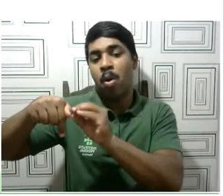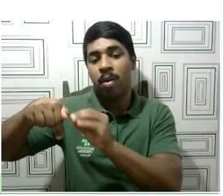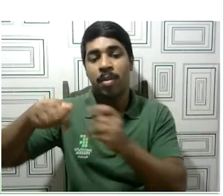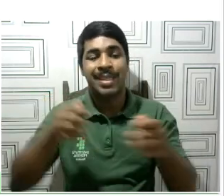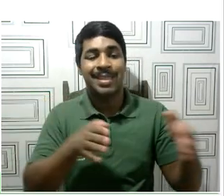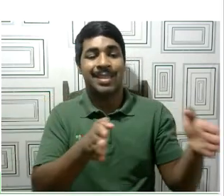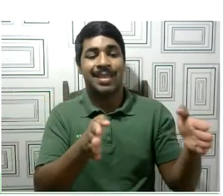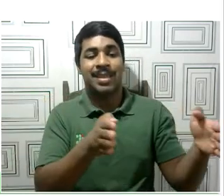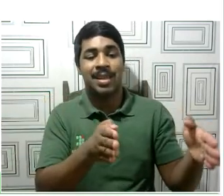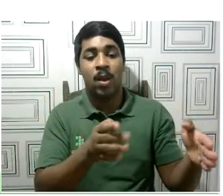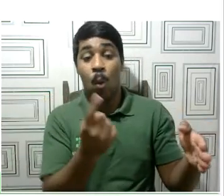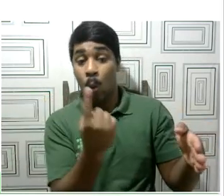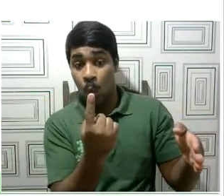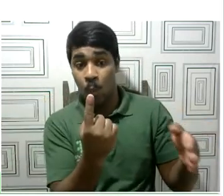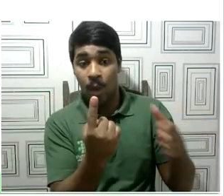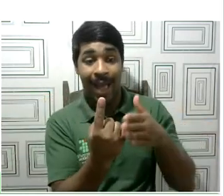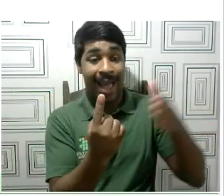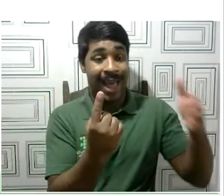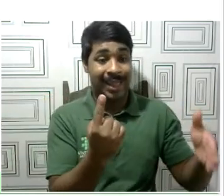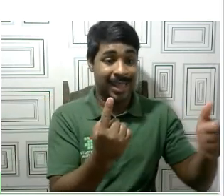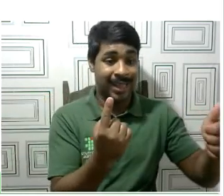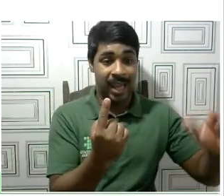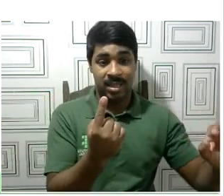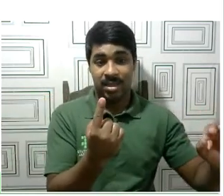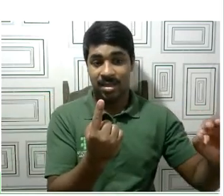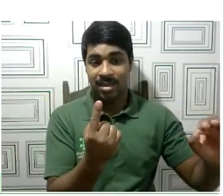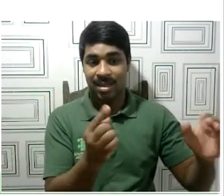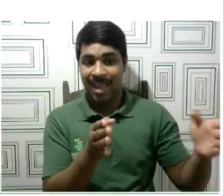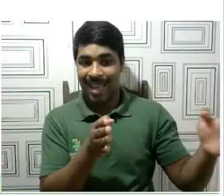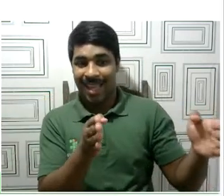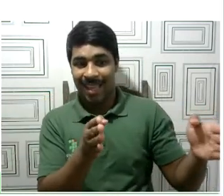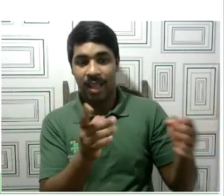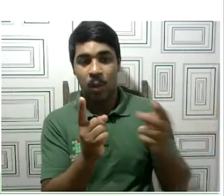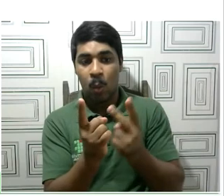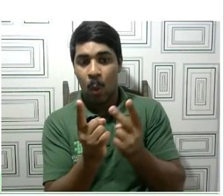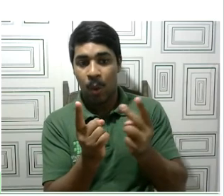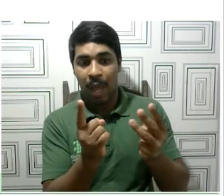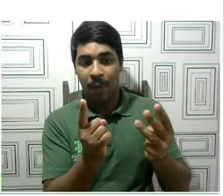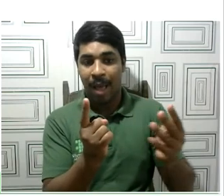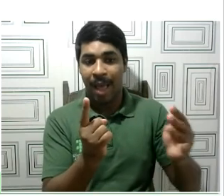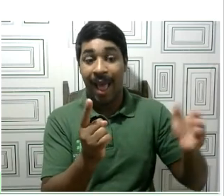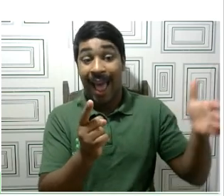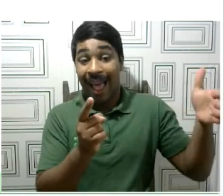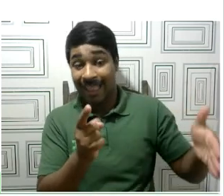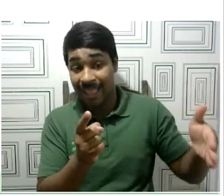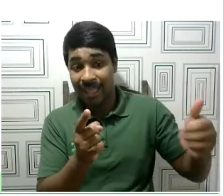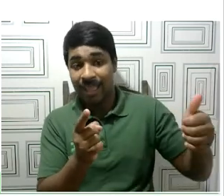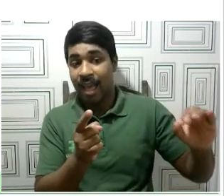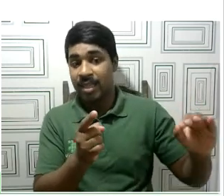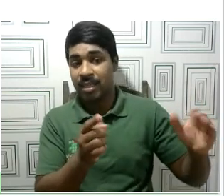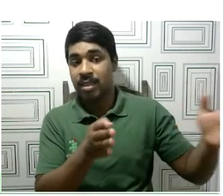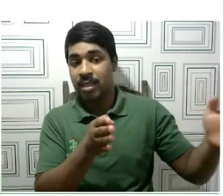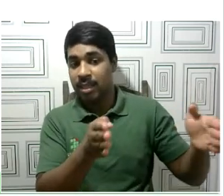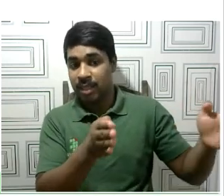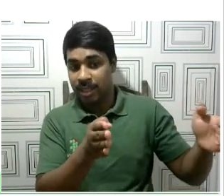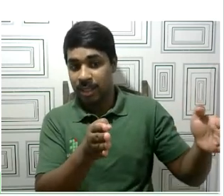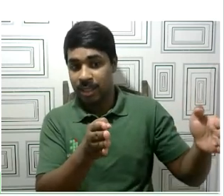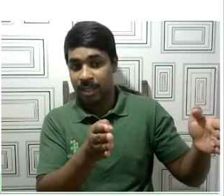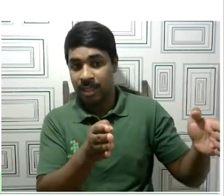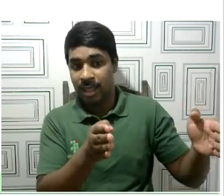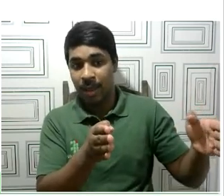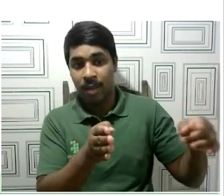tem que ser, né, menor que 10, tá? Ele não pode ser 10, por exemplo. Ele tem que ser